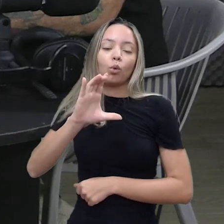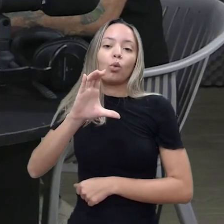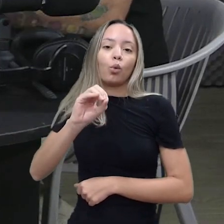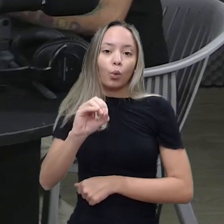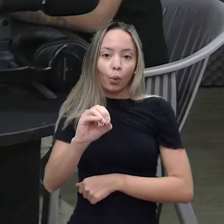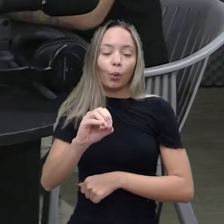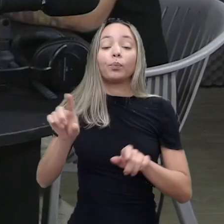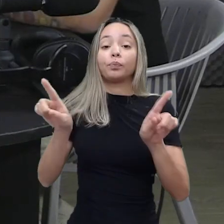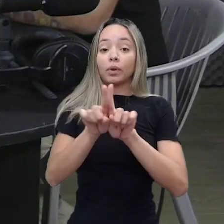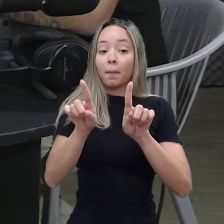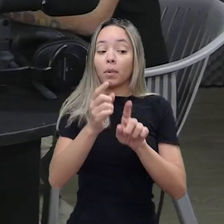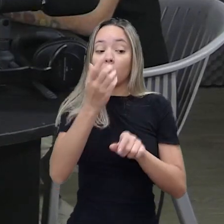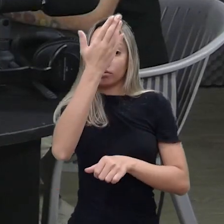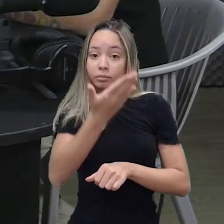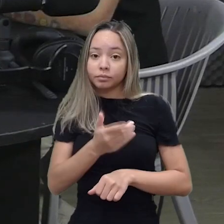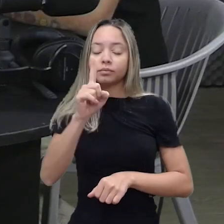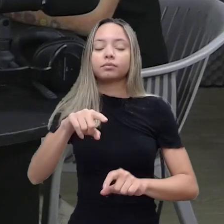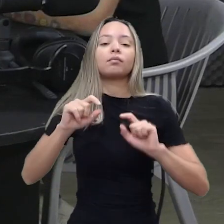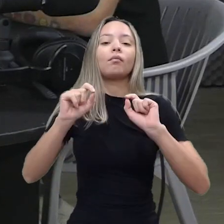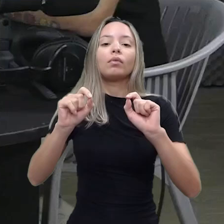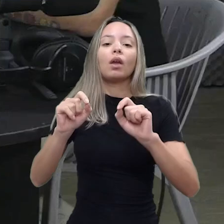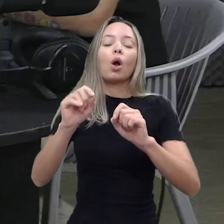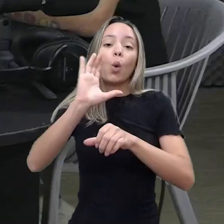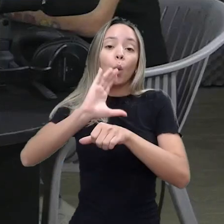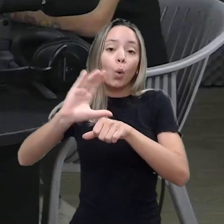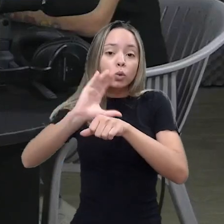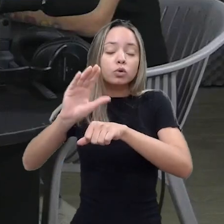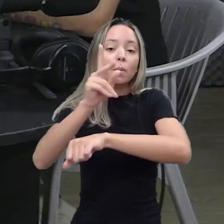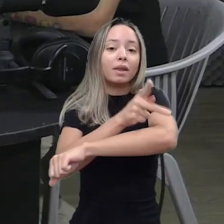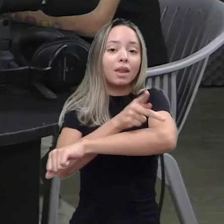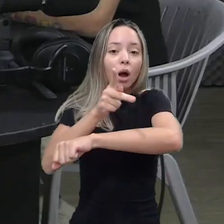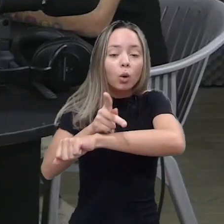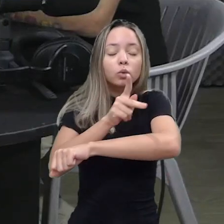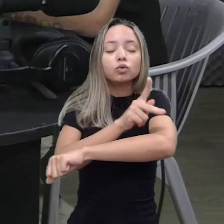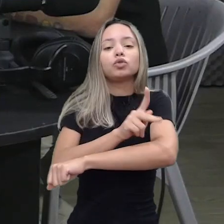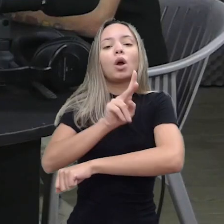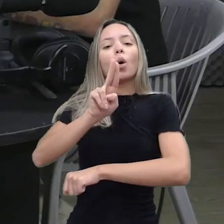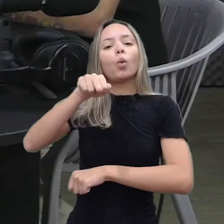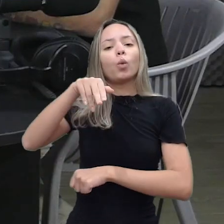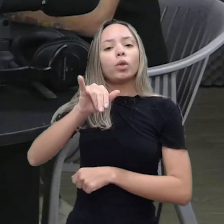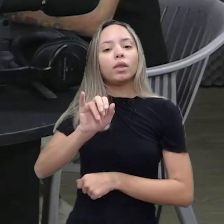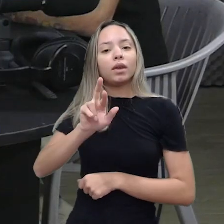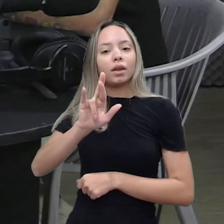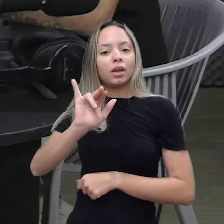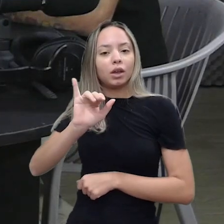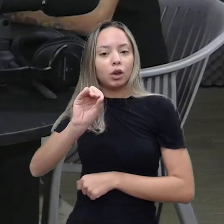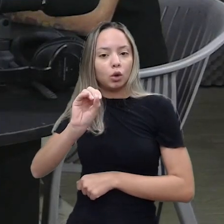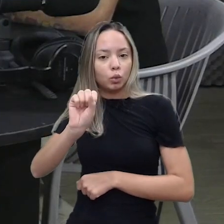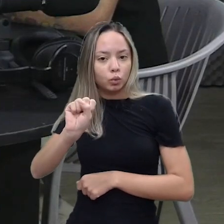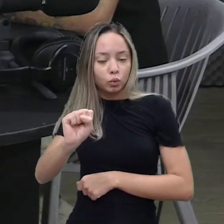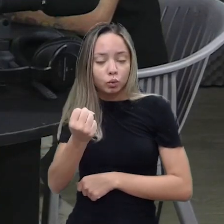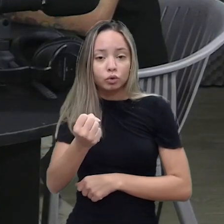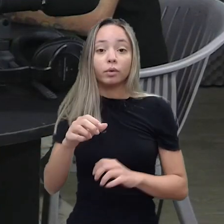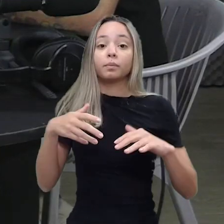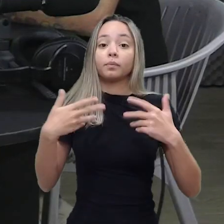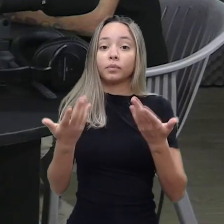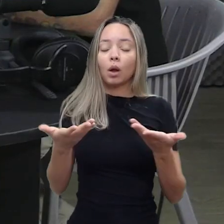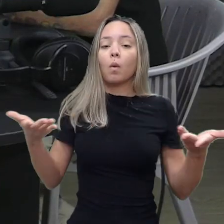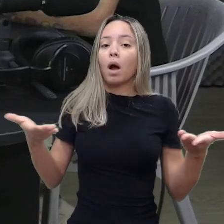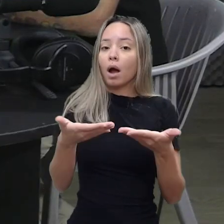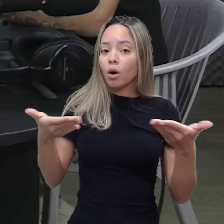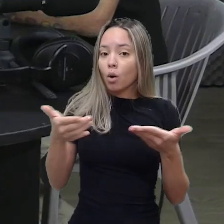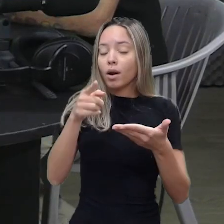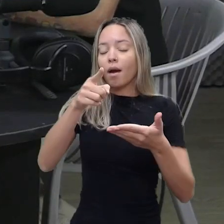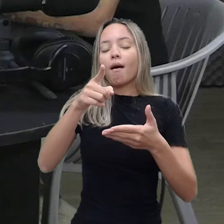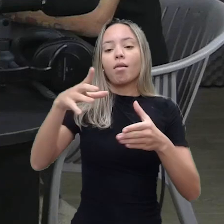Olinda. Cláudia também lecionou no curso de Pedagogia EAD da Unirios. Atualmente a professora Cláudia Abreu está compondo a equipe